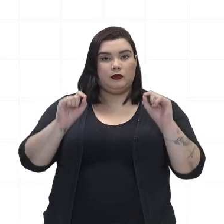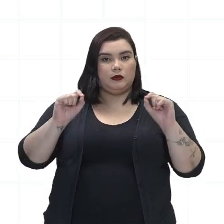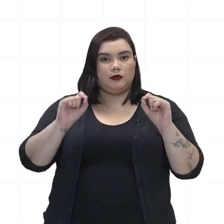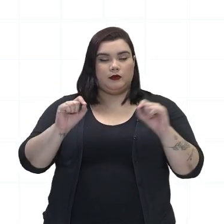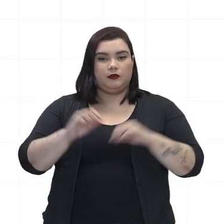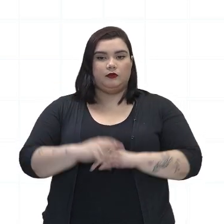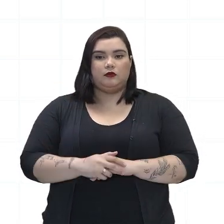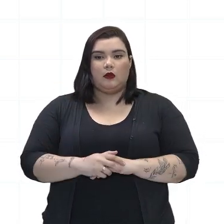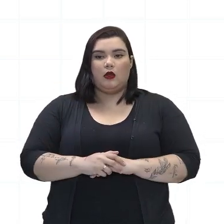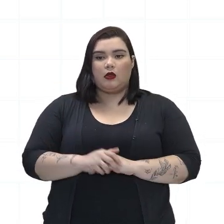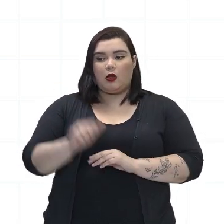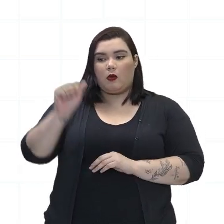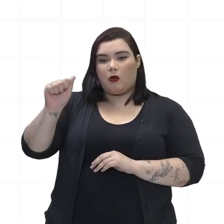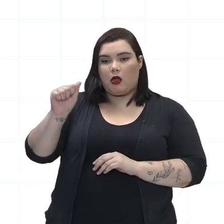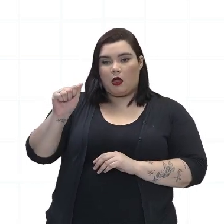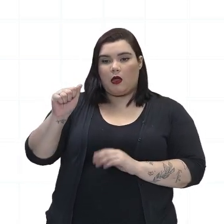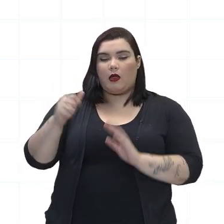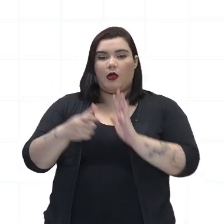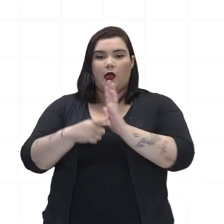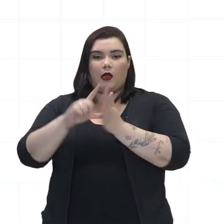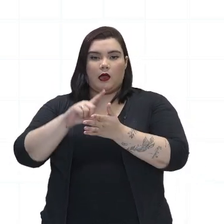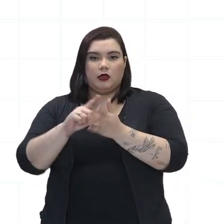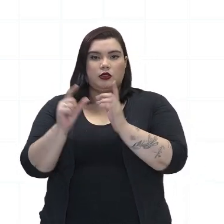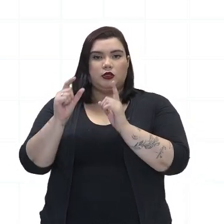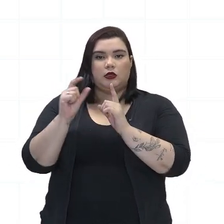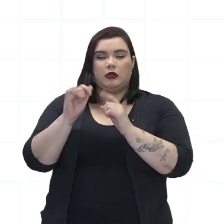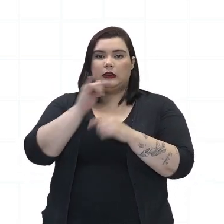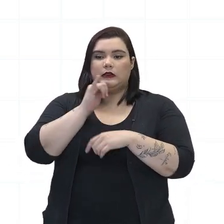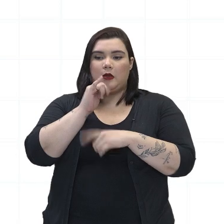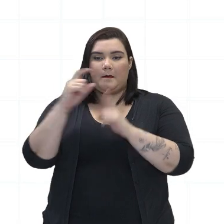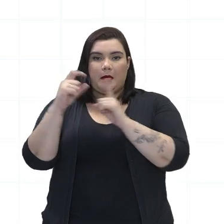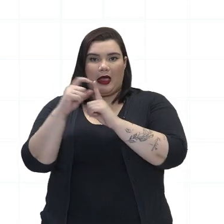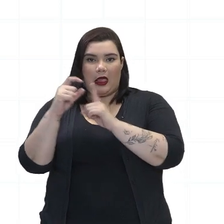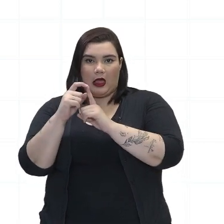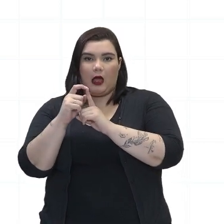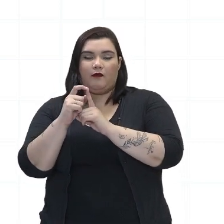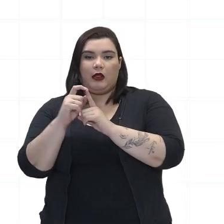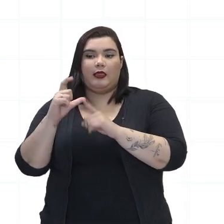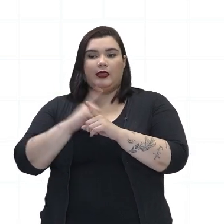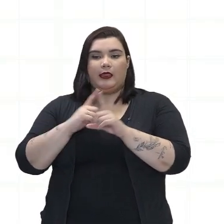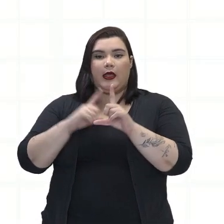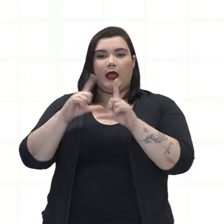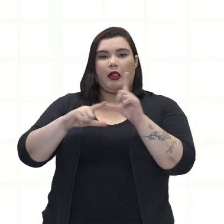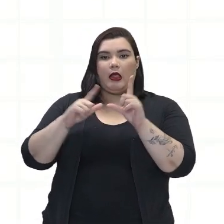um eu uso antes de palavras que começam com som de consoante.